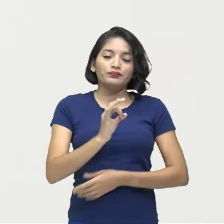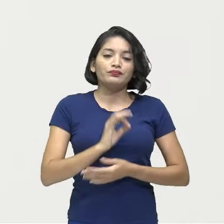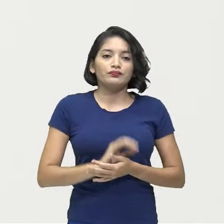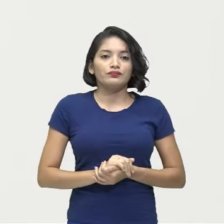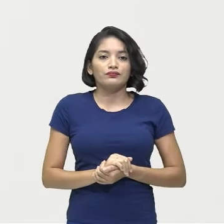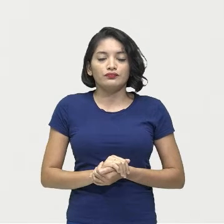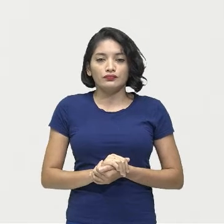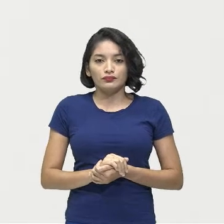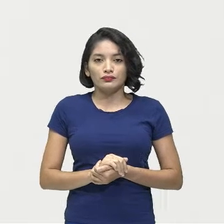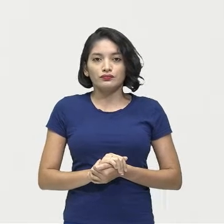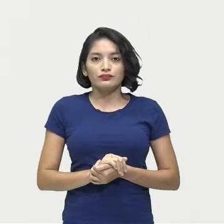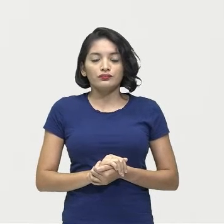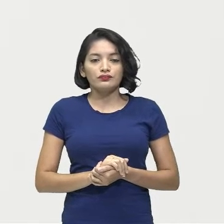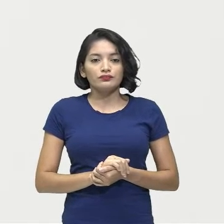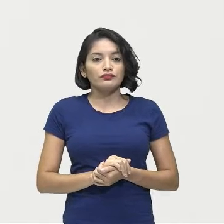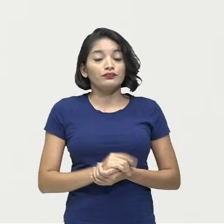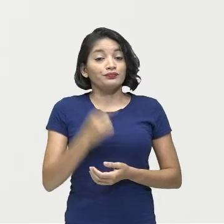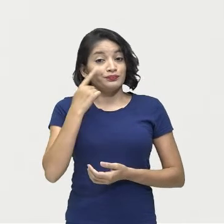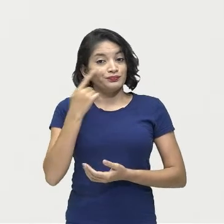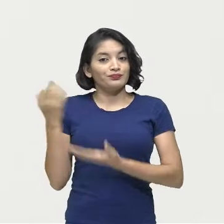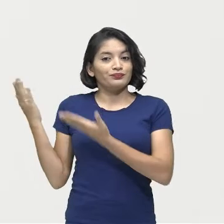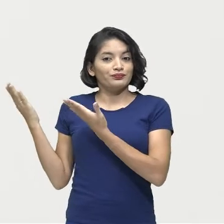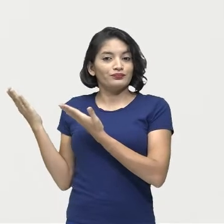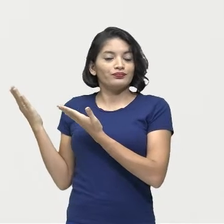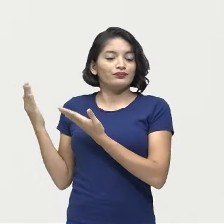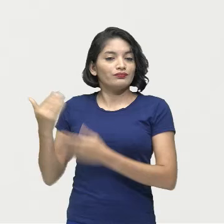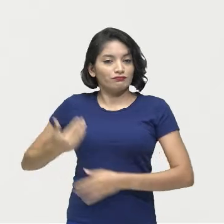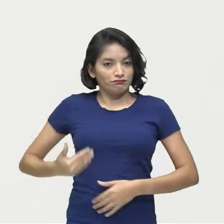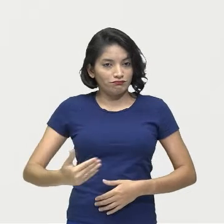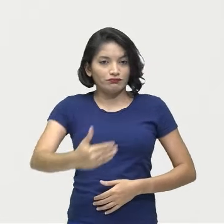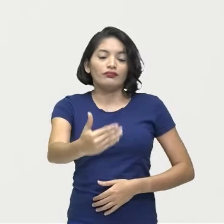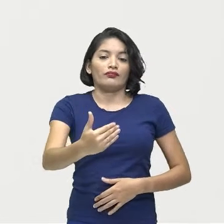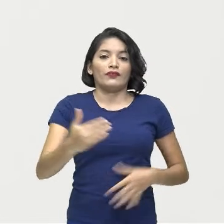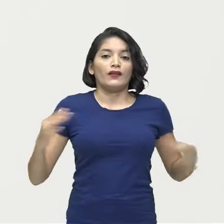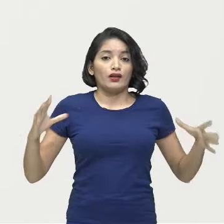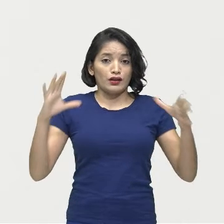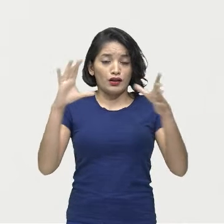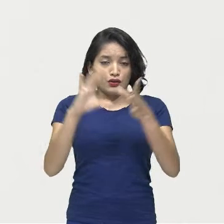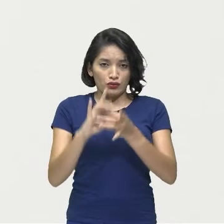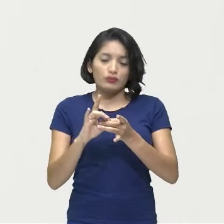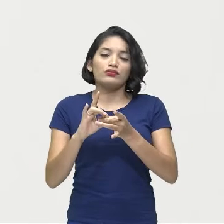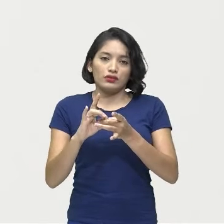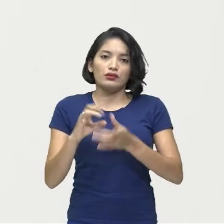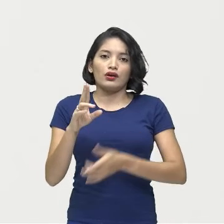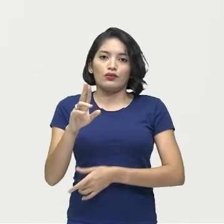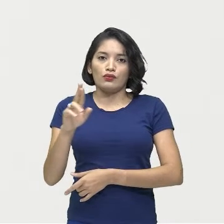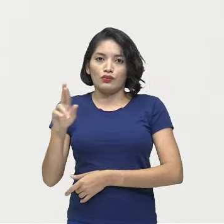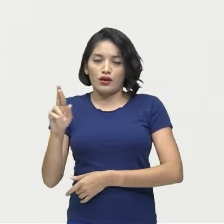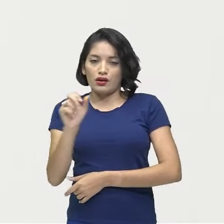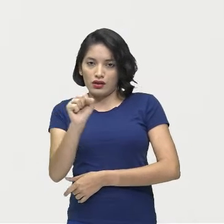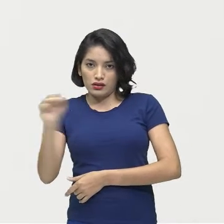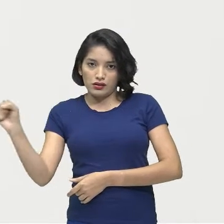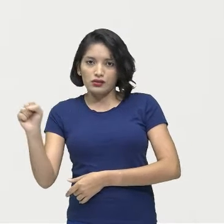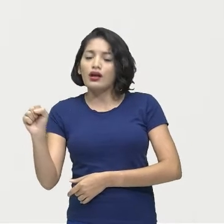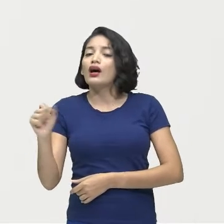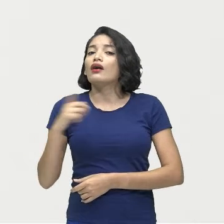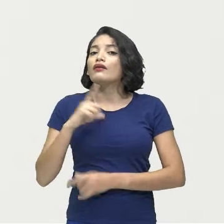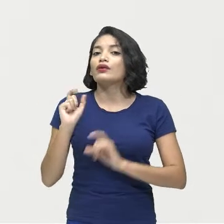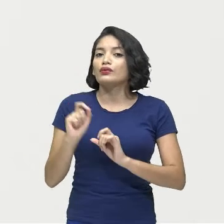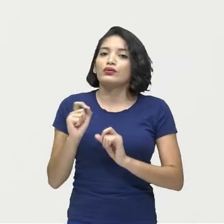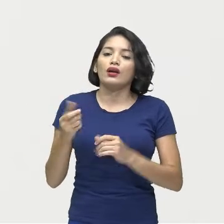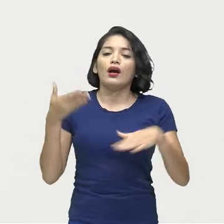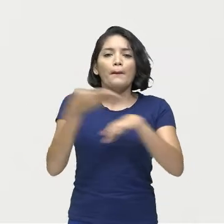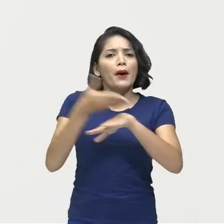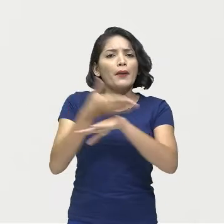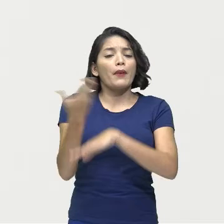E aqui, ó, vamos ver que a partir dessa união das repúblicas socialistas soviéticas, nós vamos ter a entrada de